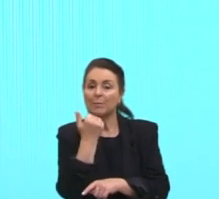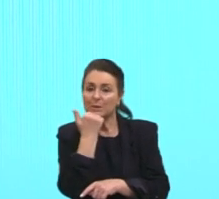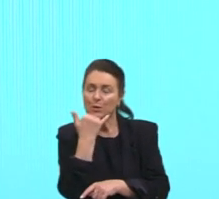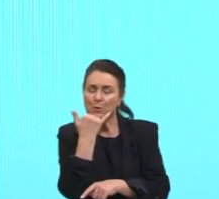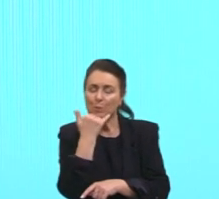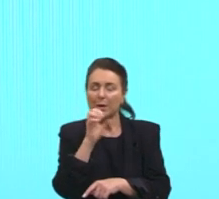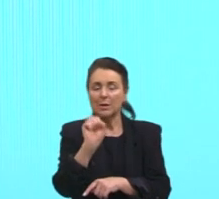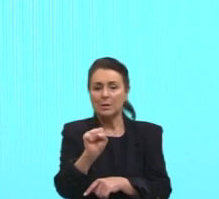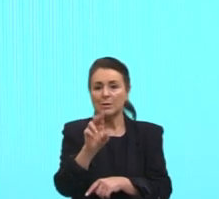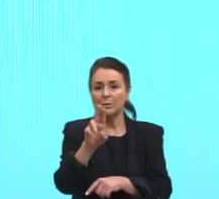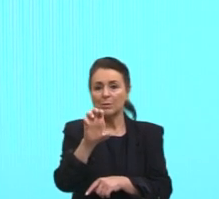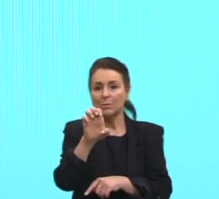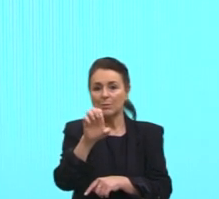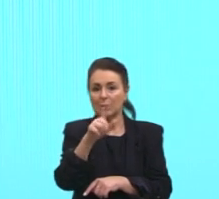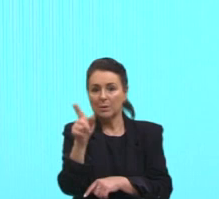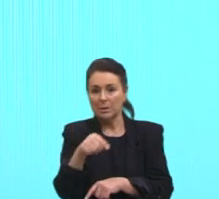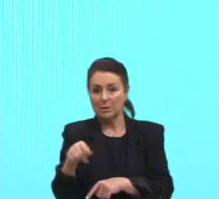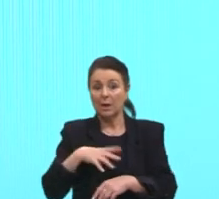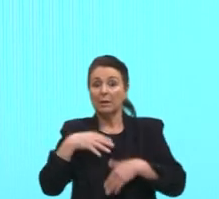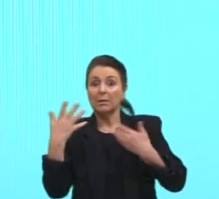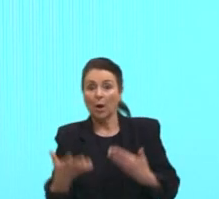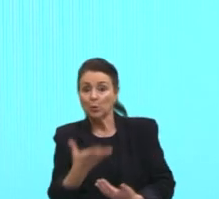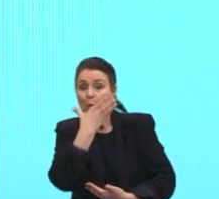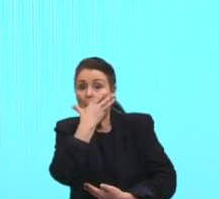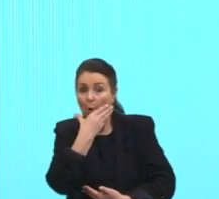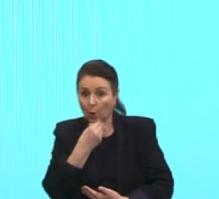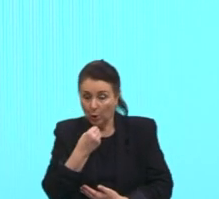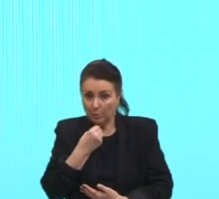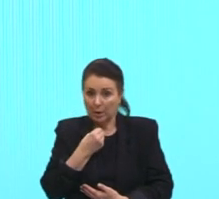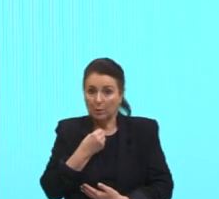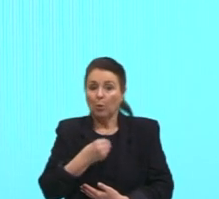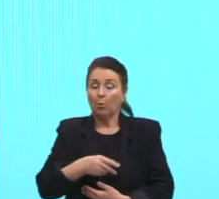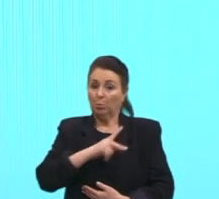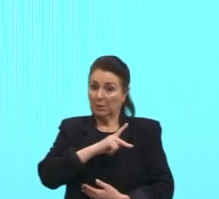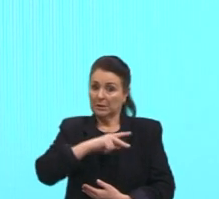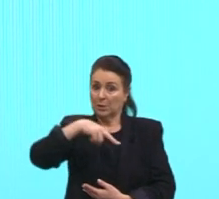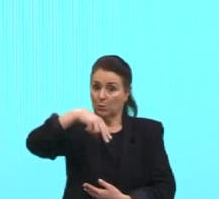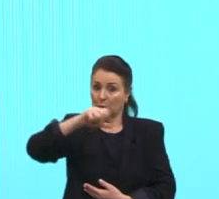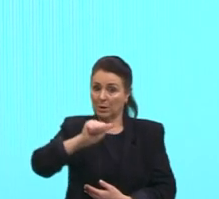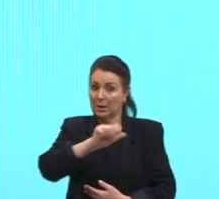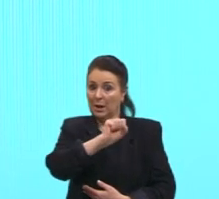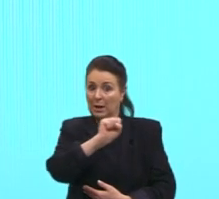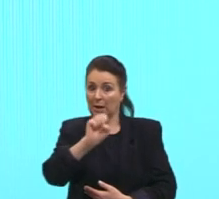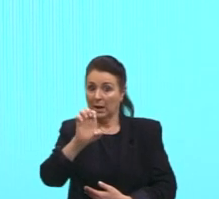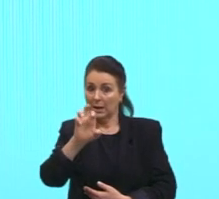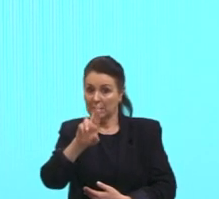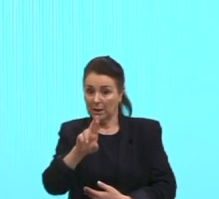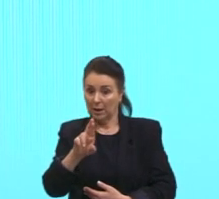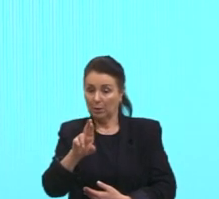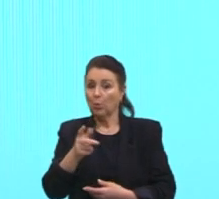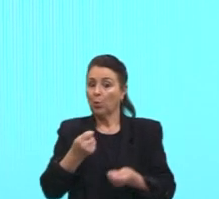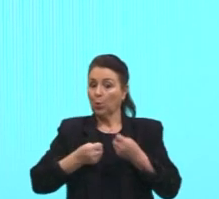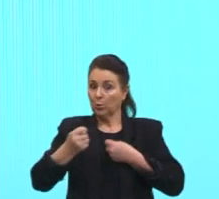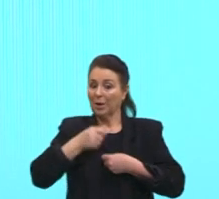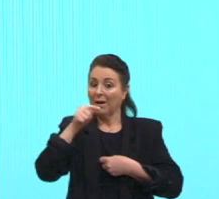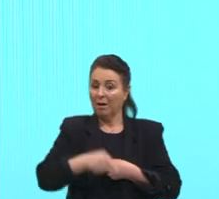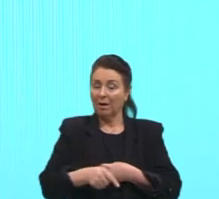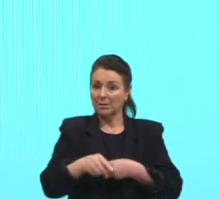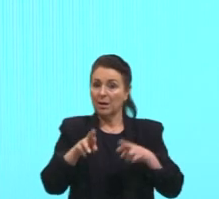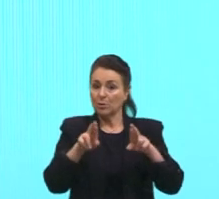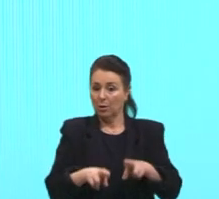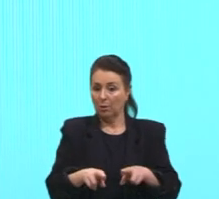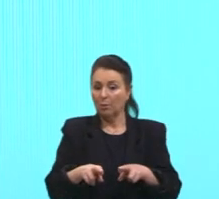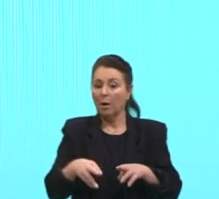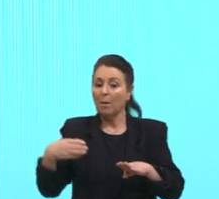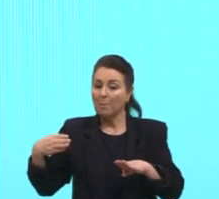petróleo também passava por ela então se o nascer controla aquela região então ele vai dizer ó vai passar aqui um navio por